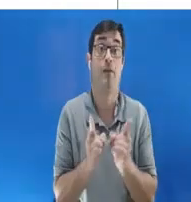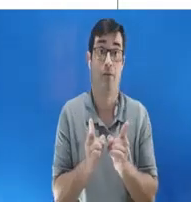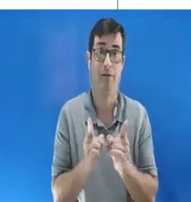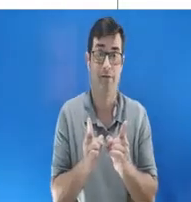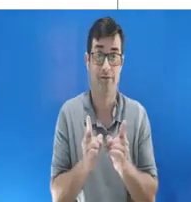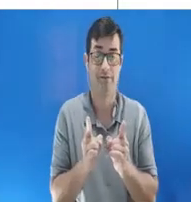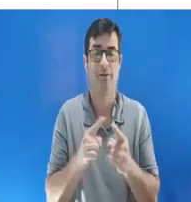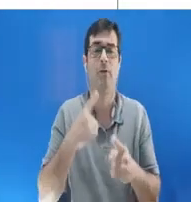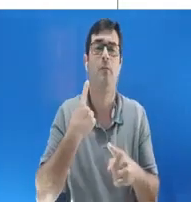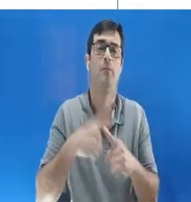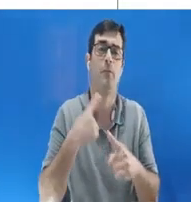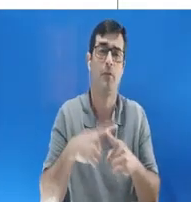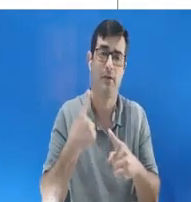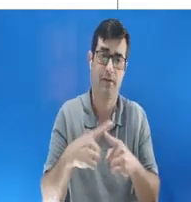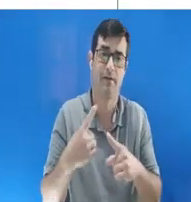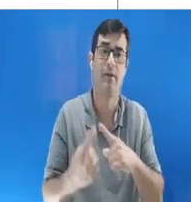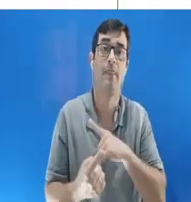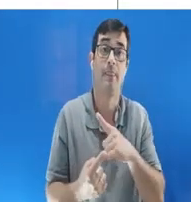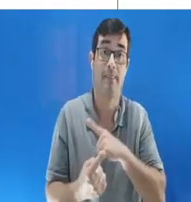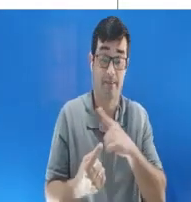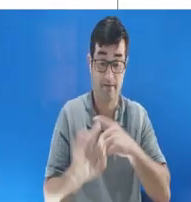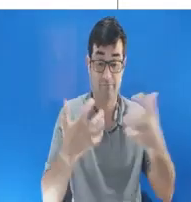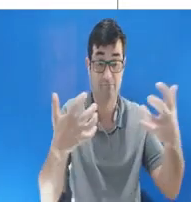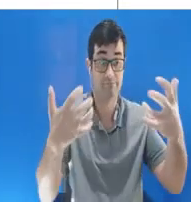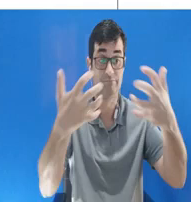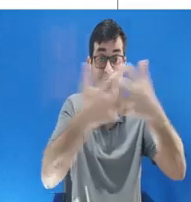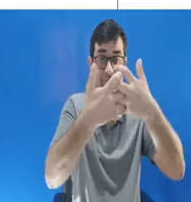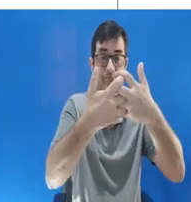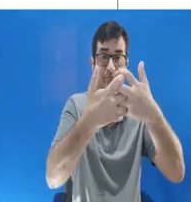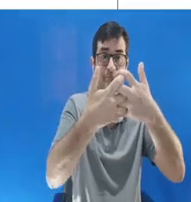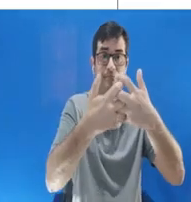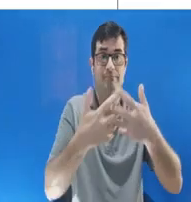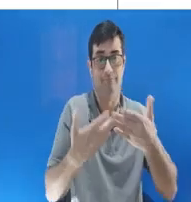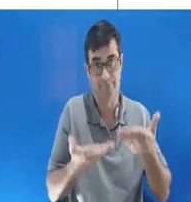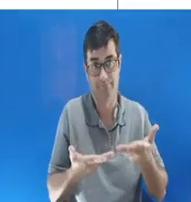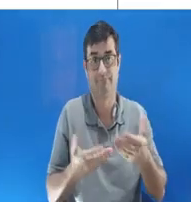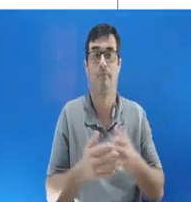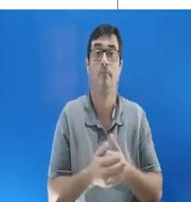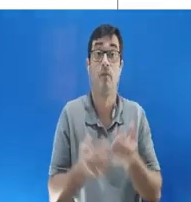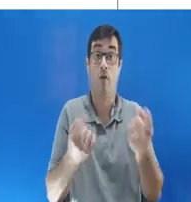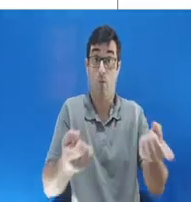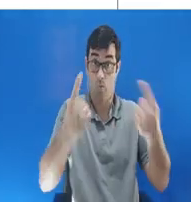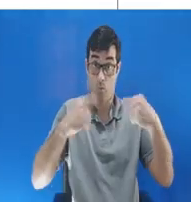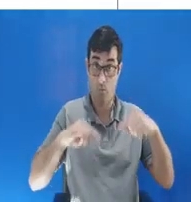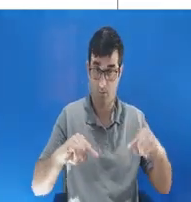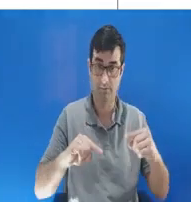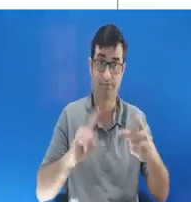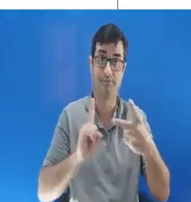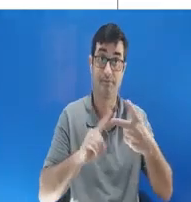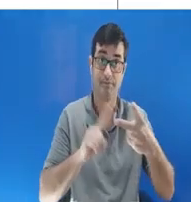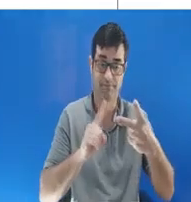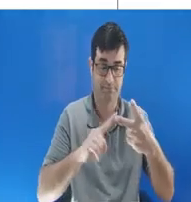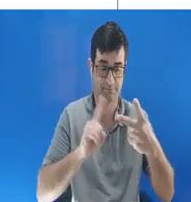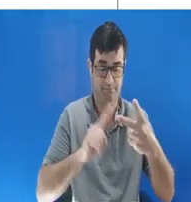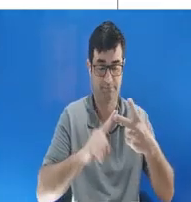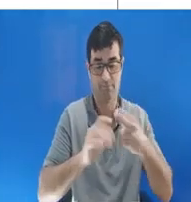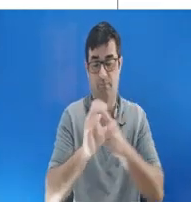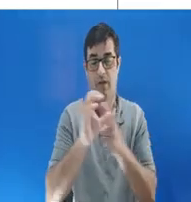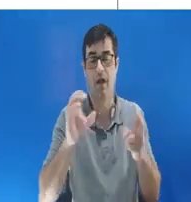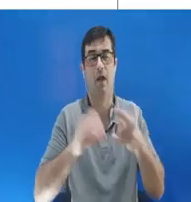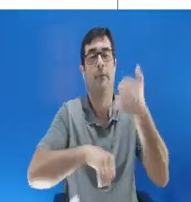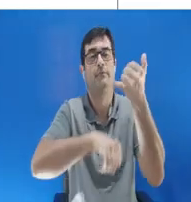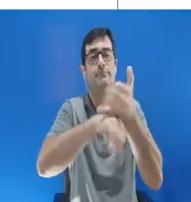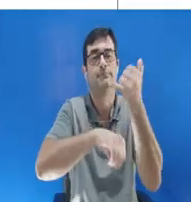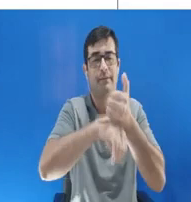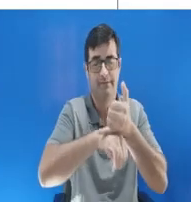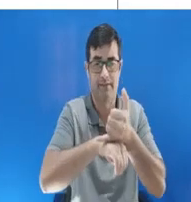três. Por quê? Porque ocorre o recobrimento de orbitais. Já no raio metálico, como a gente não